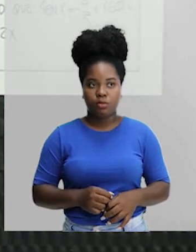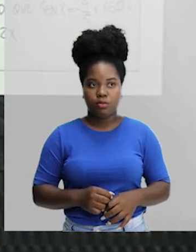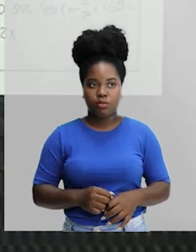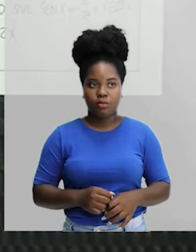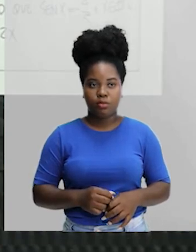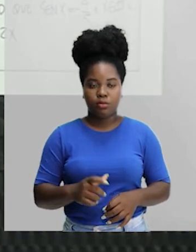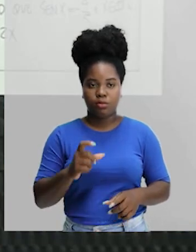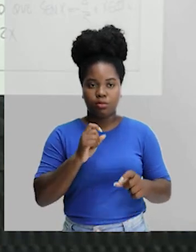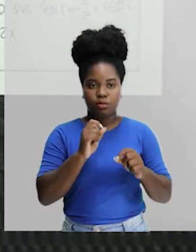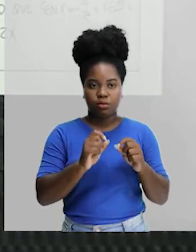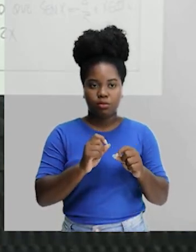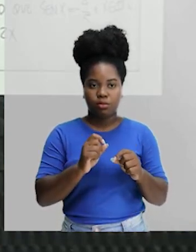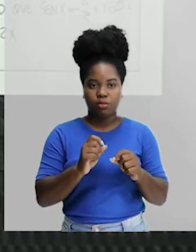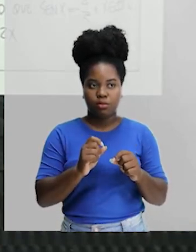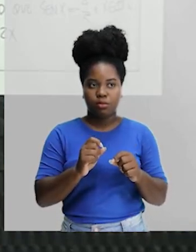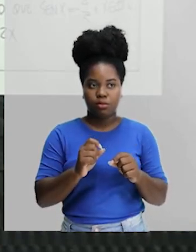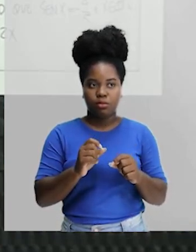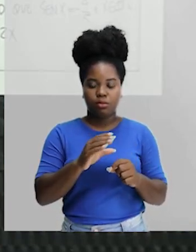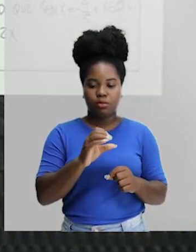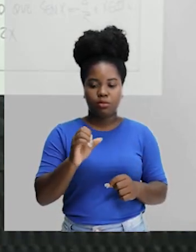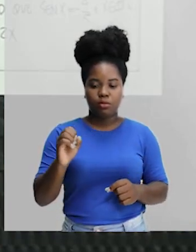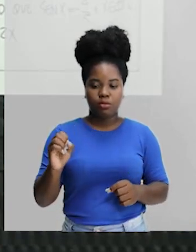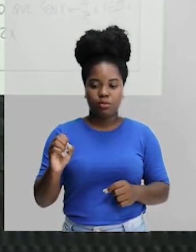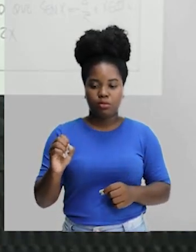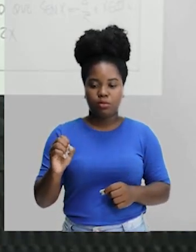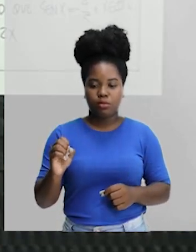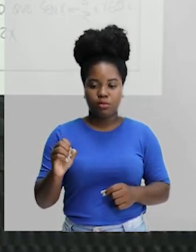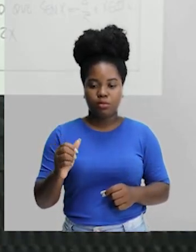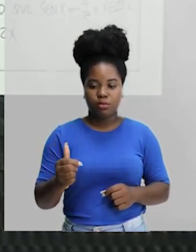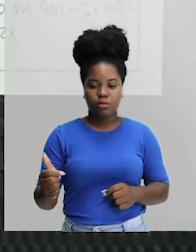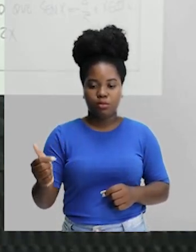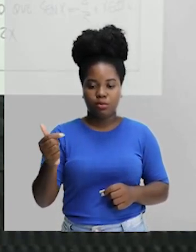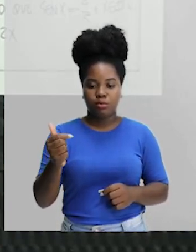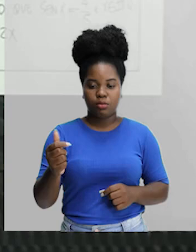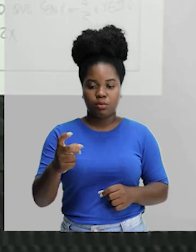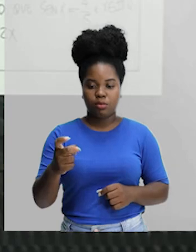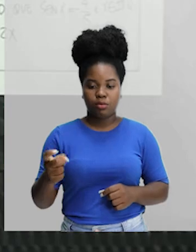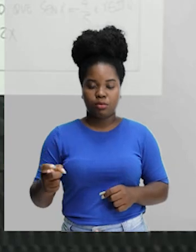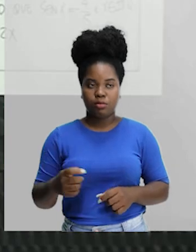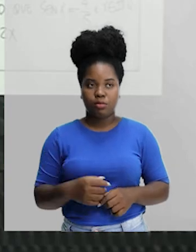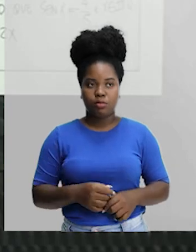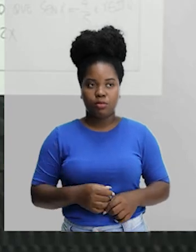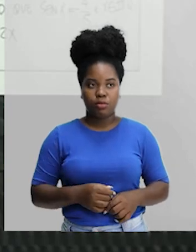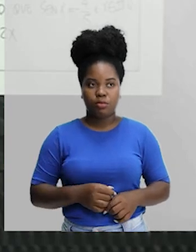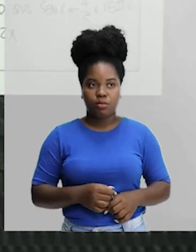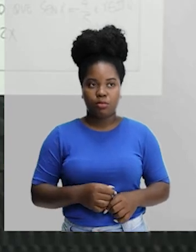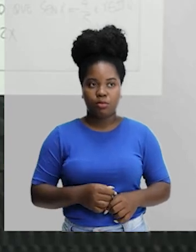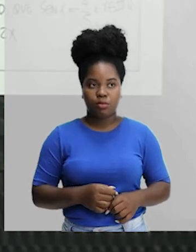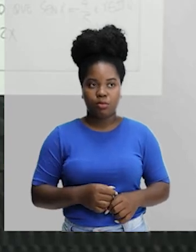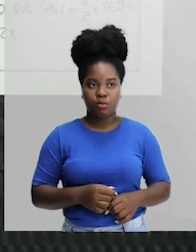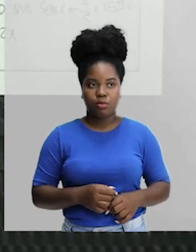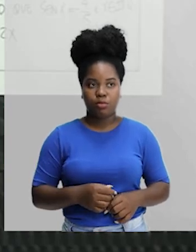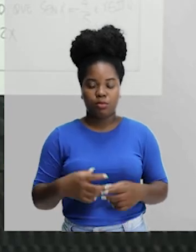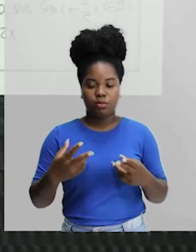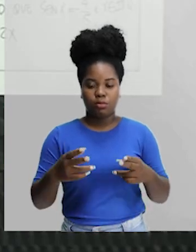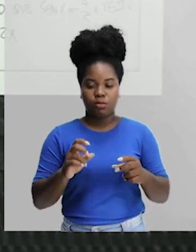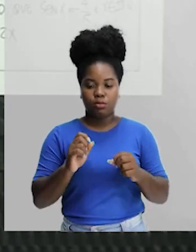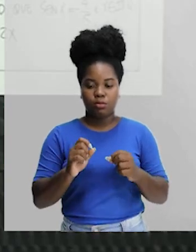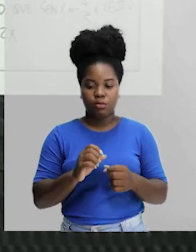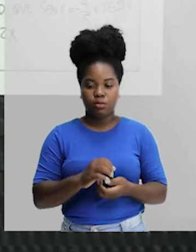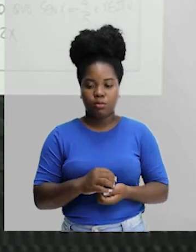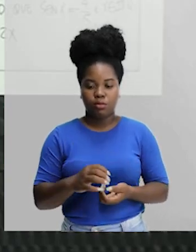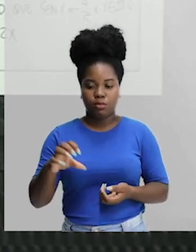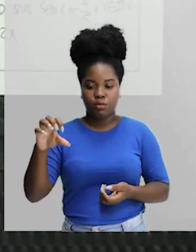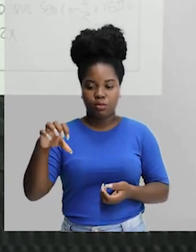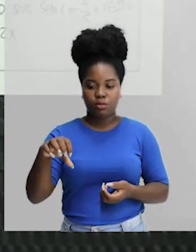Você vai ter o quê? Que o cosseno ao quadrado de x vai ser igual